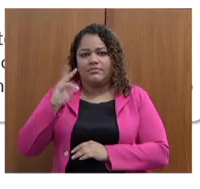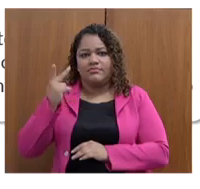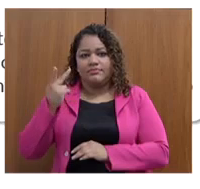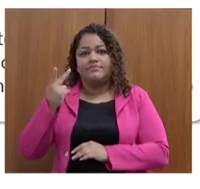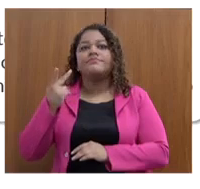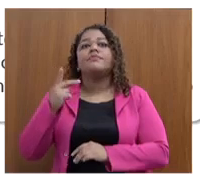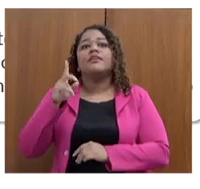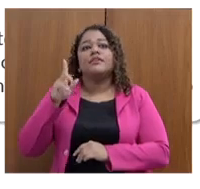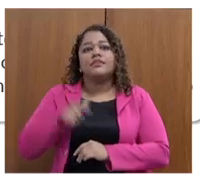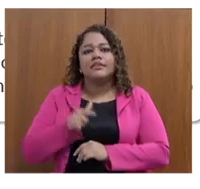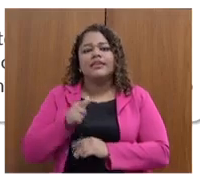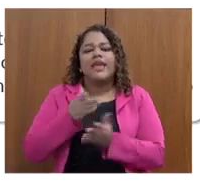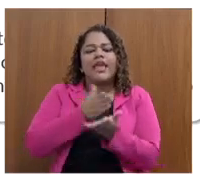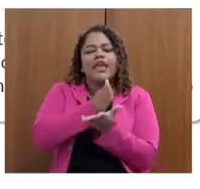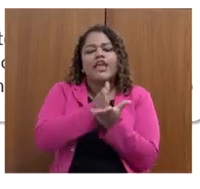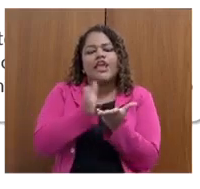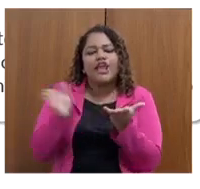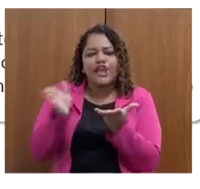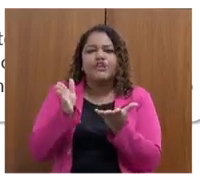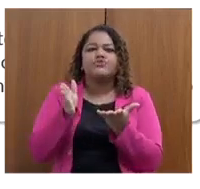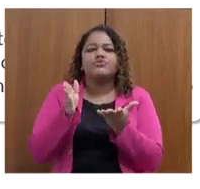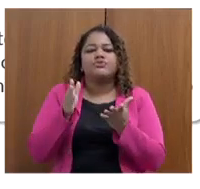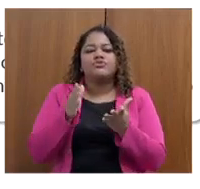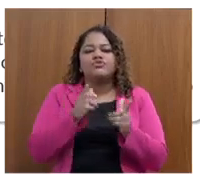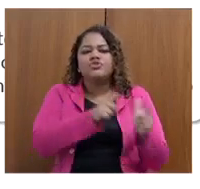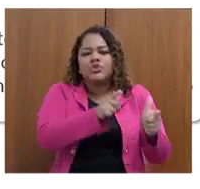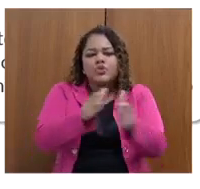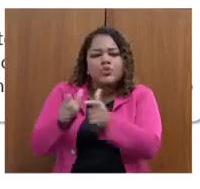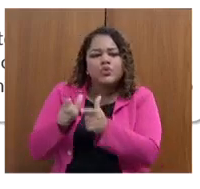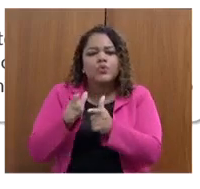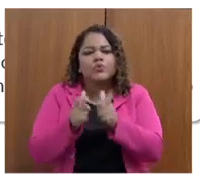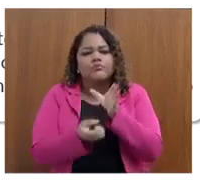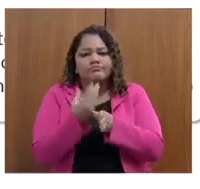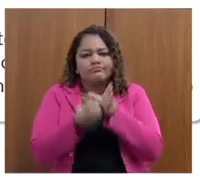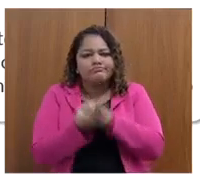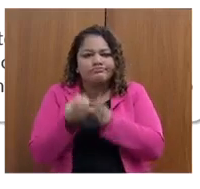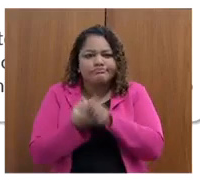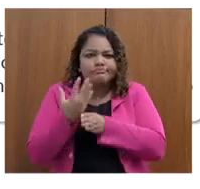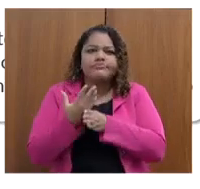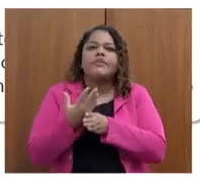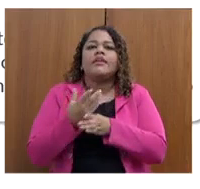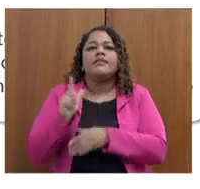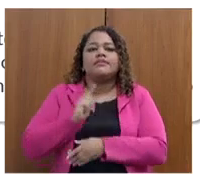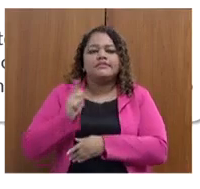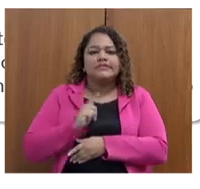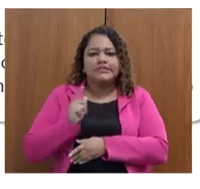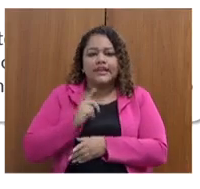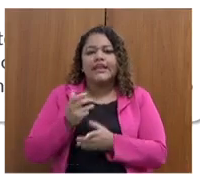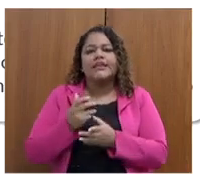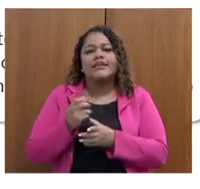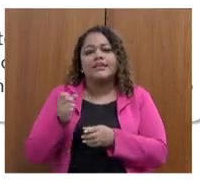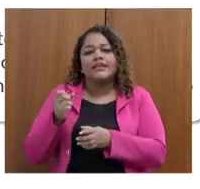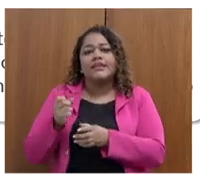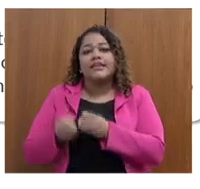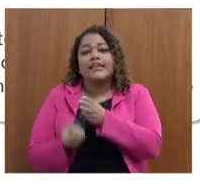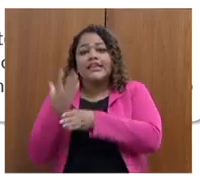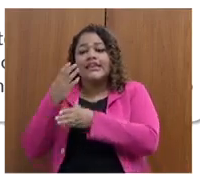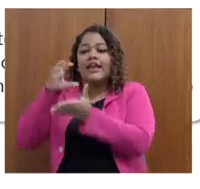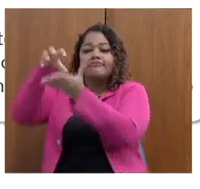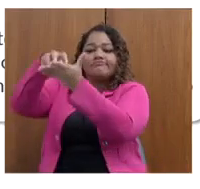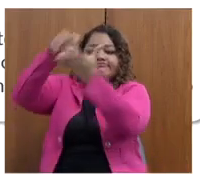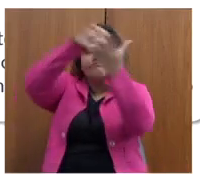inovação do setor produtivo a tração de centros de p e d queremos tornar Minas Gerais atrativos